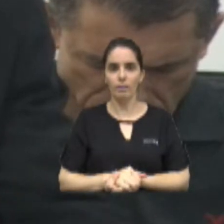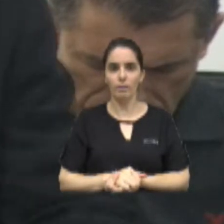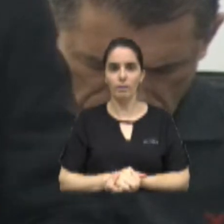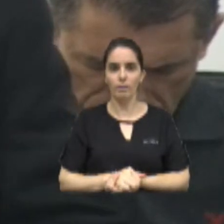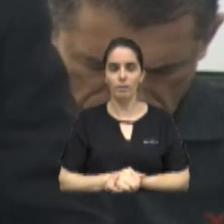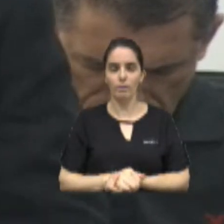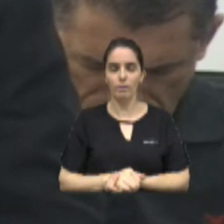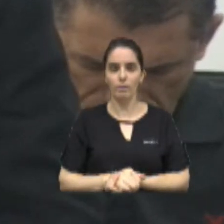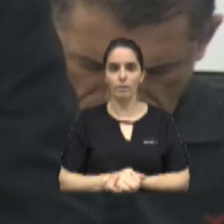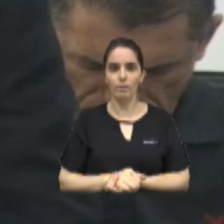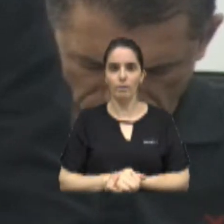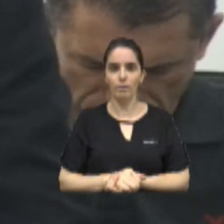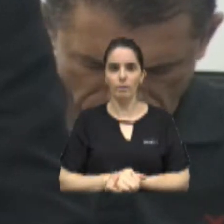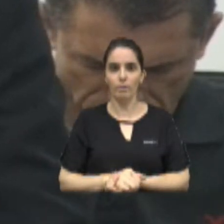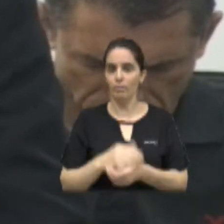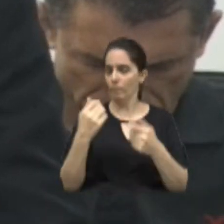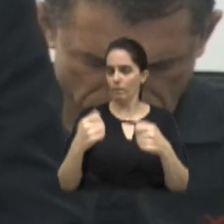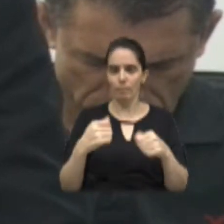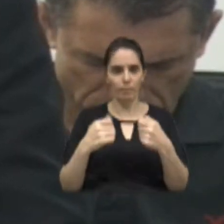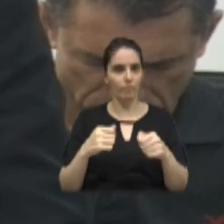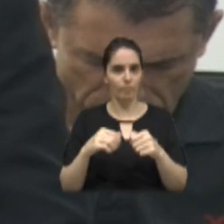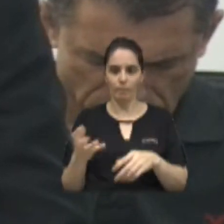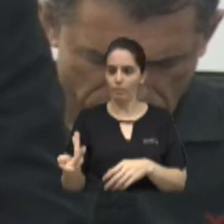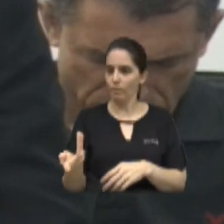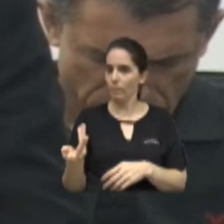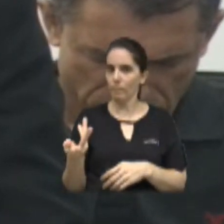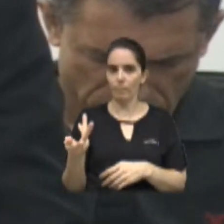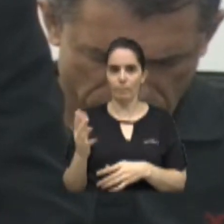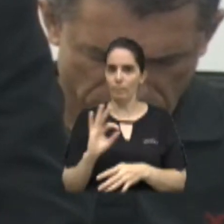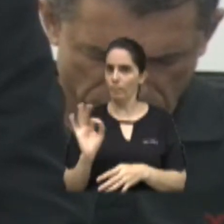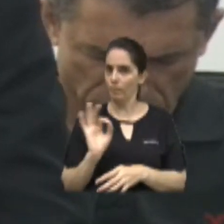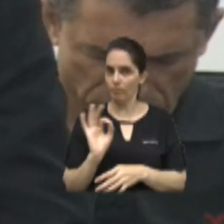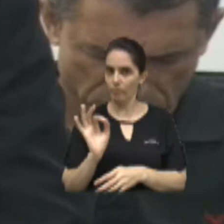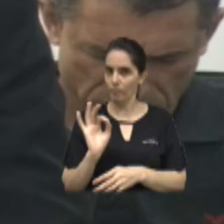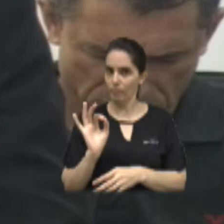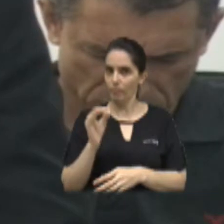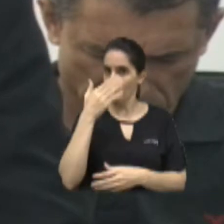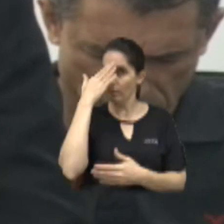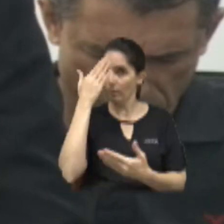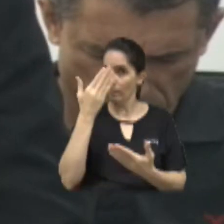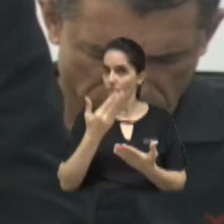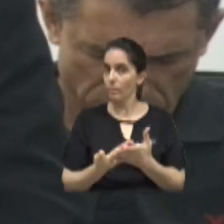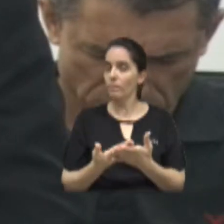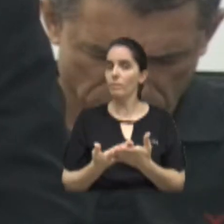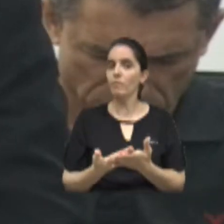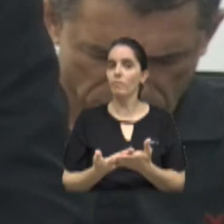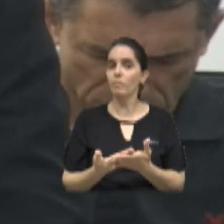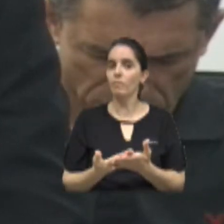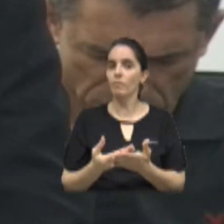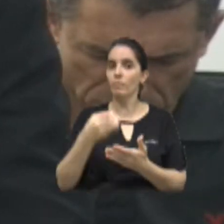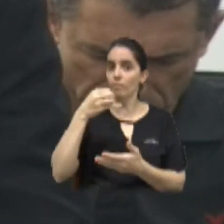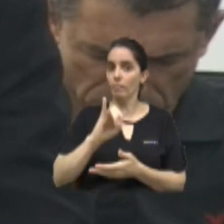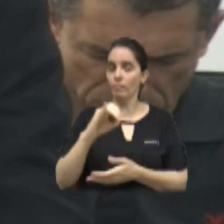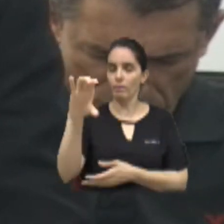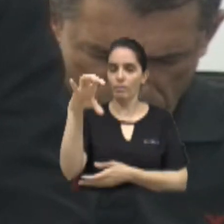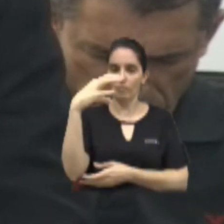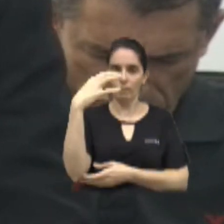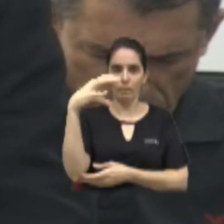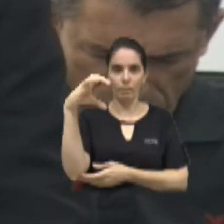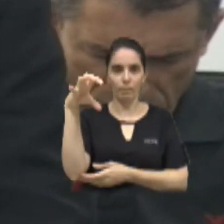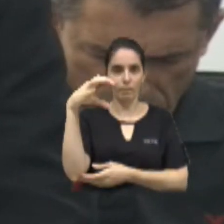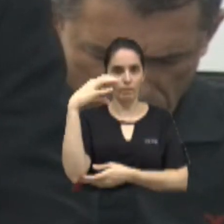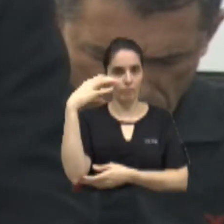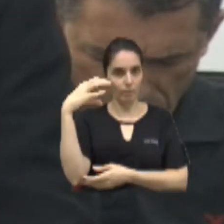se pise no acelerador. Eu também acredito que se há radares pela cidade, é